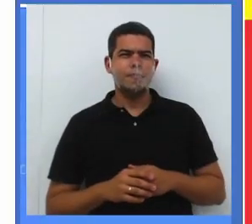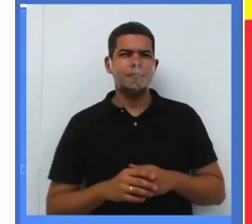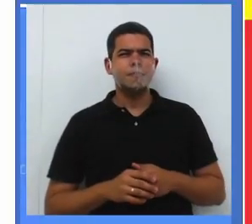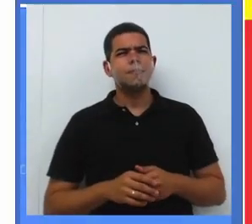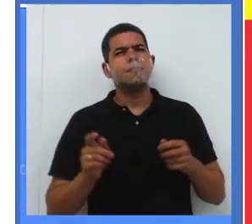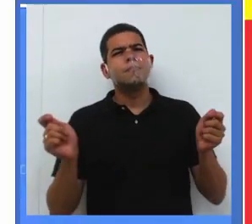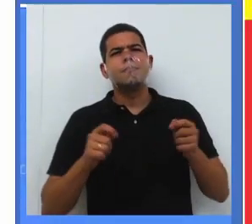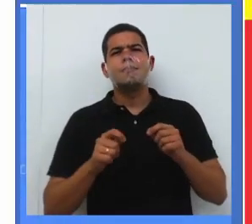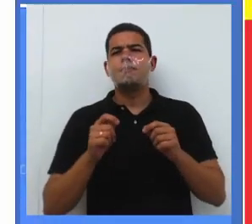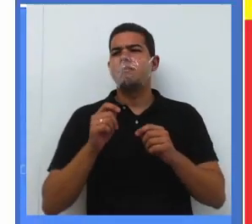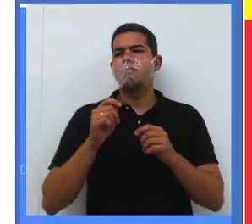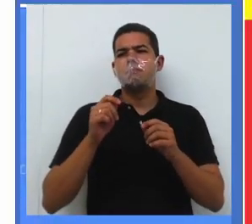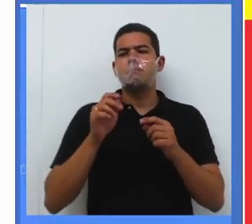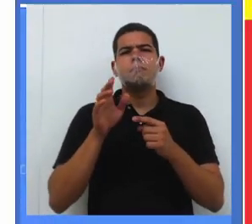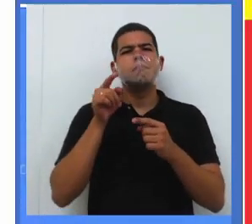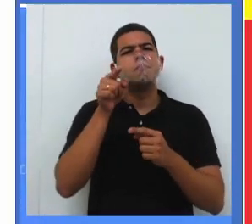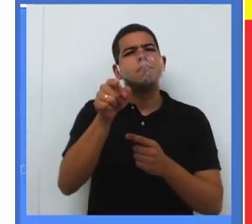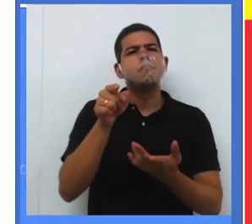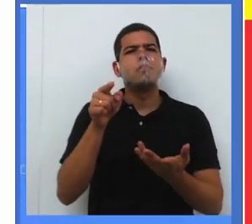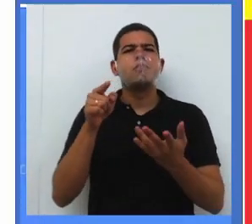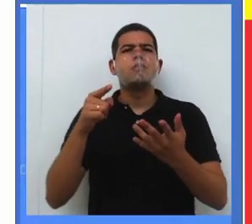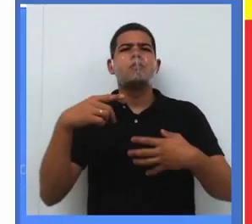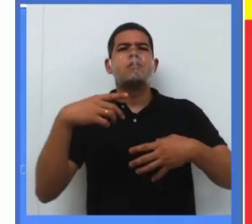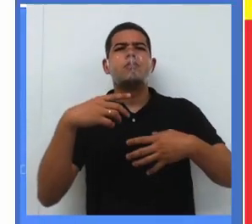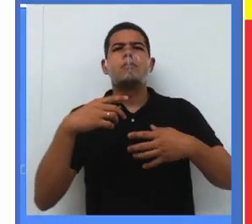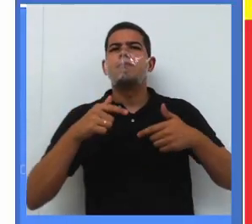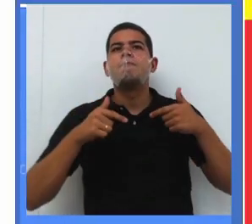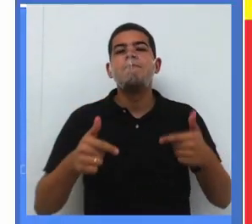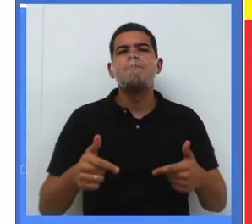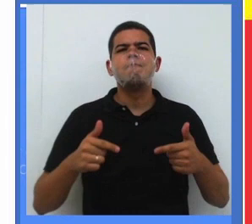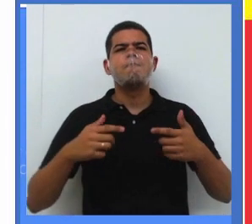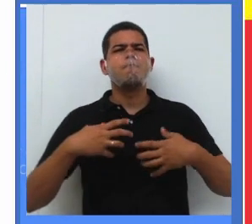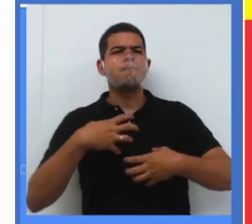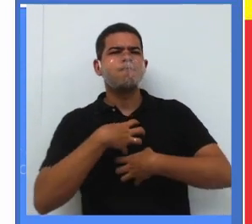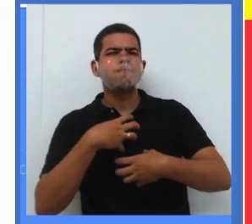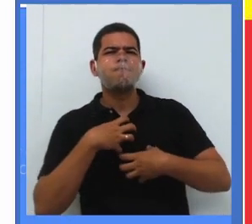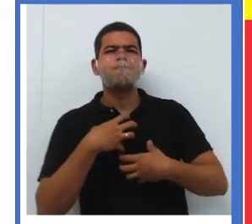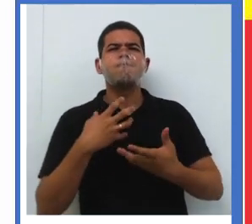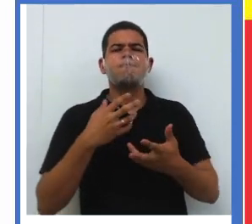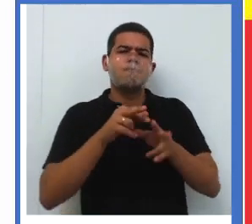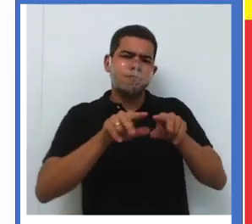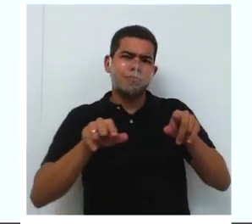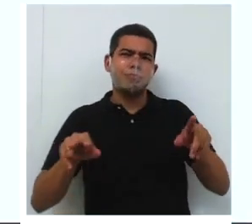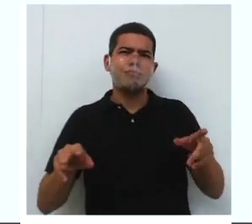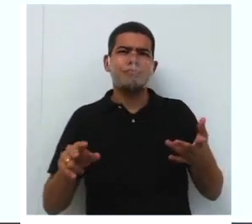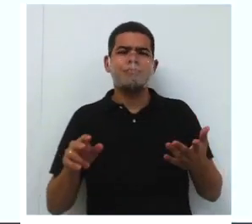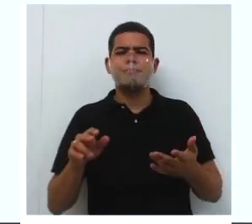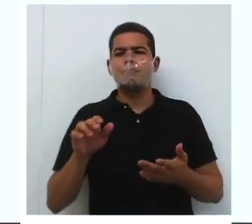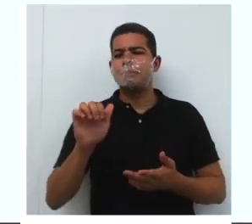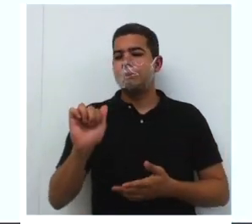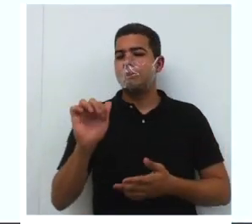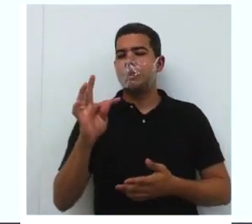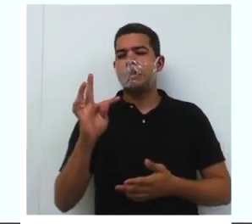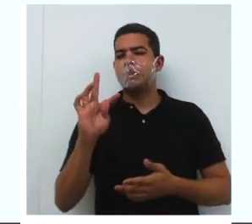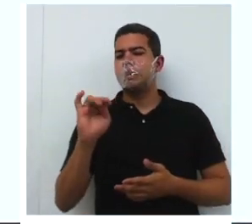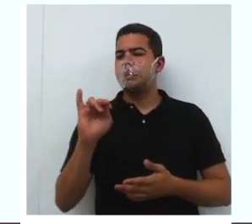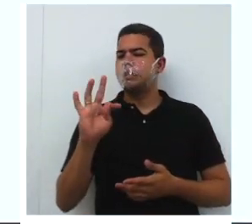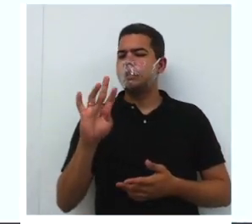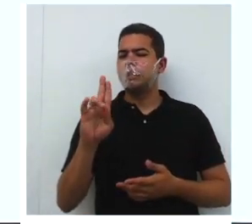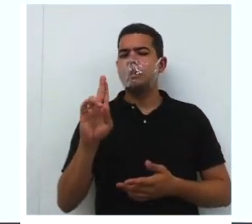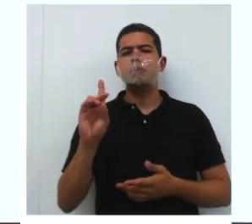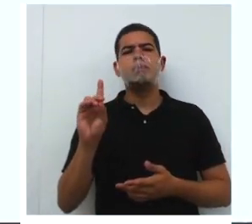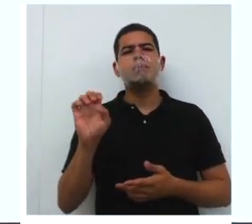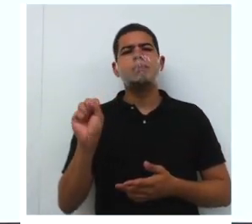é: servem para indicar atitudes, intenções e sentimentos de quem fala. O que seriam as atitudes, em primeiro